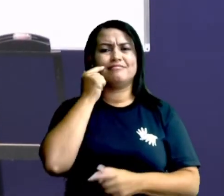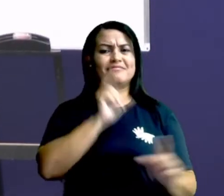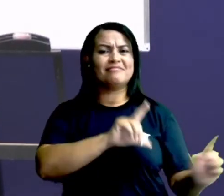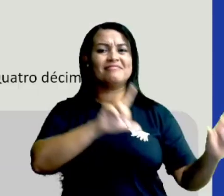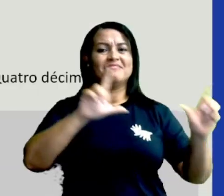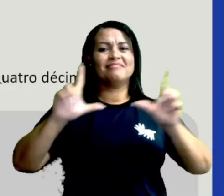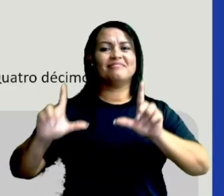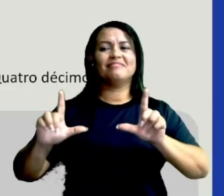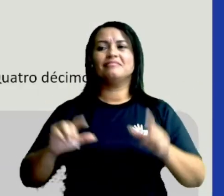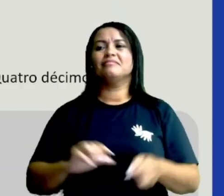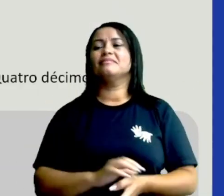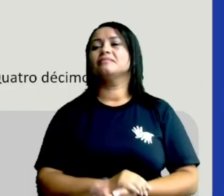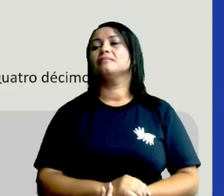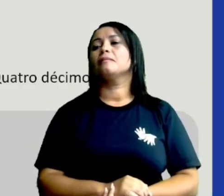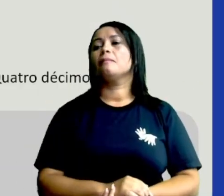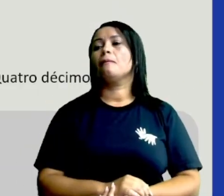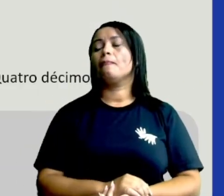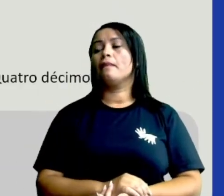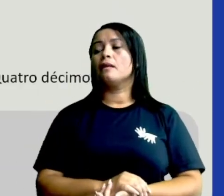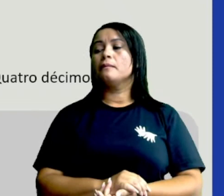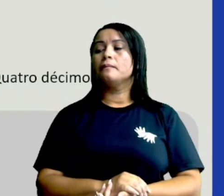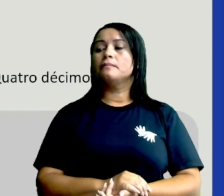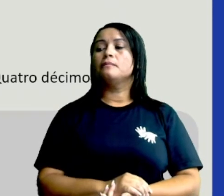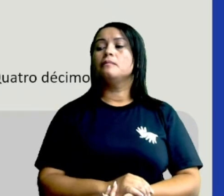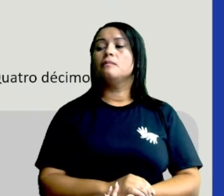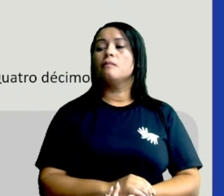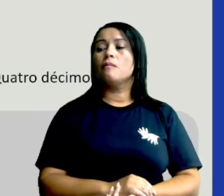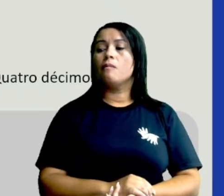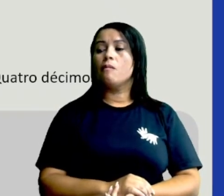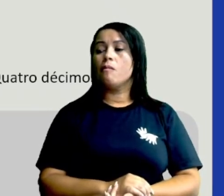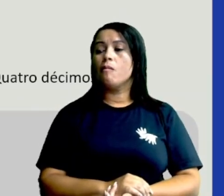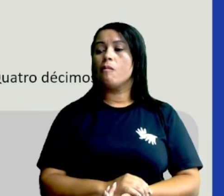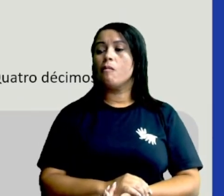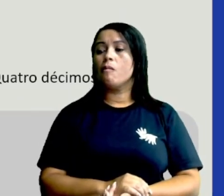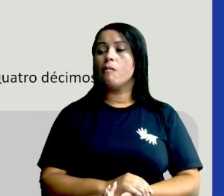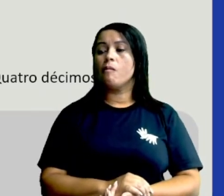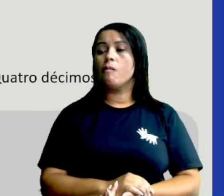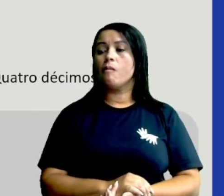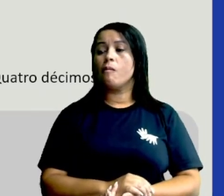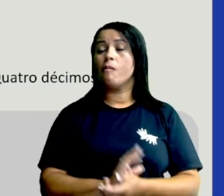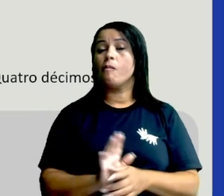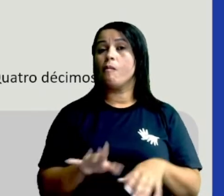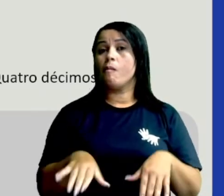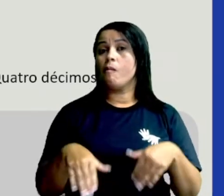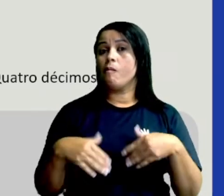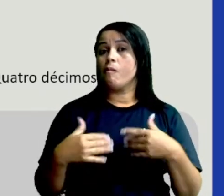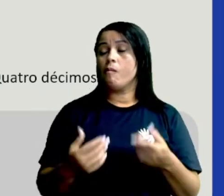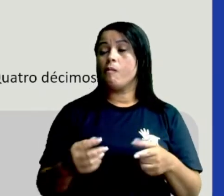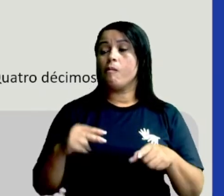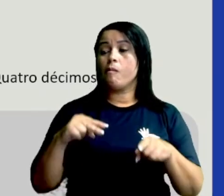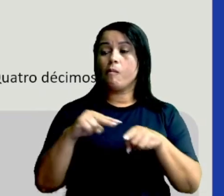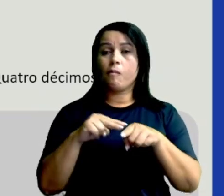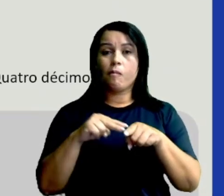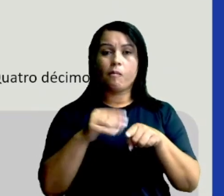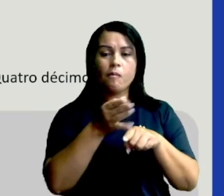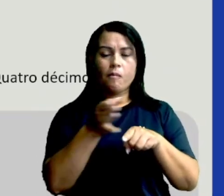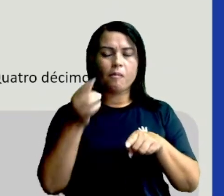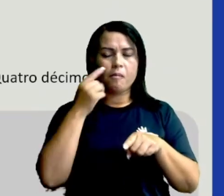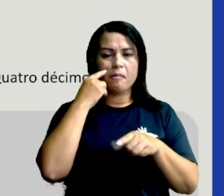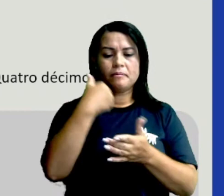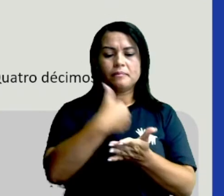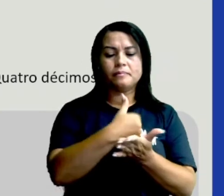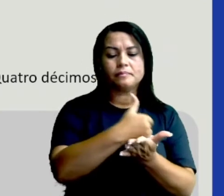tela? Então, a pizza aí está dividida em